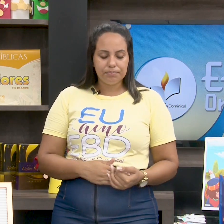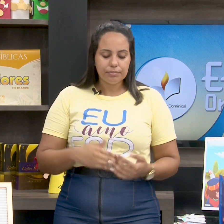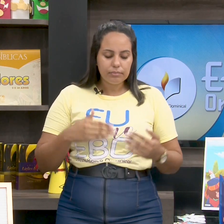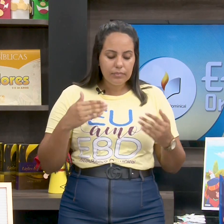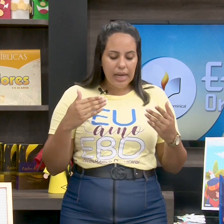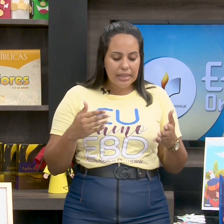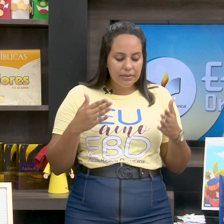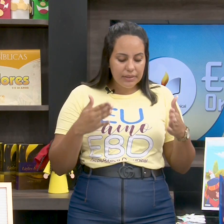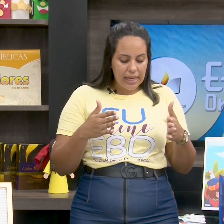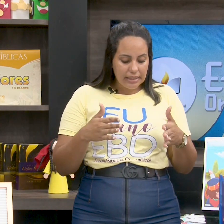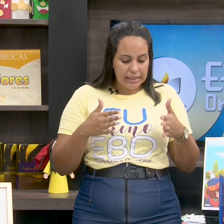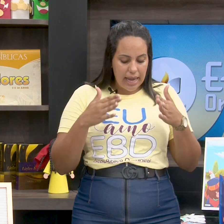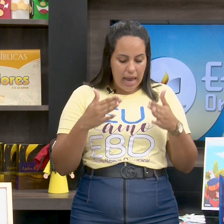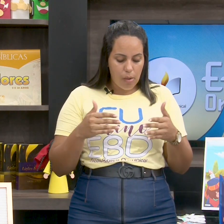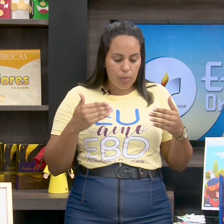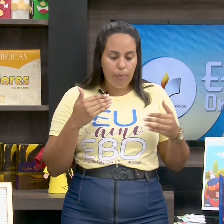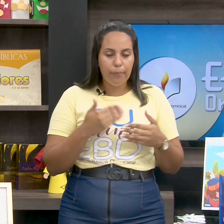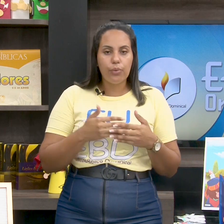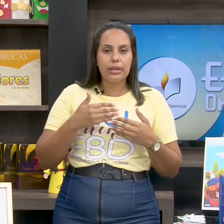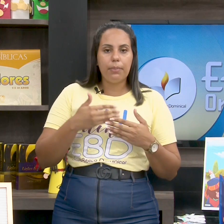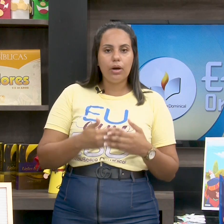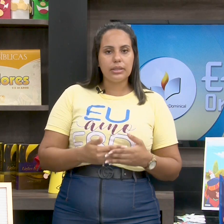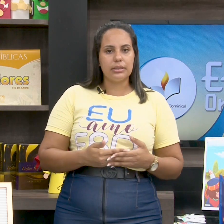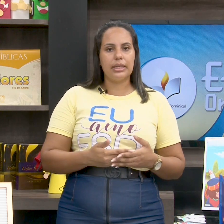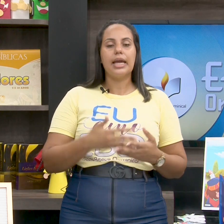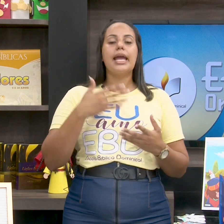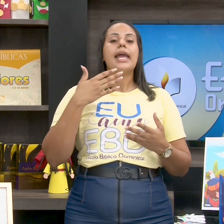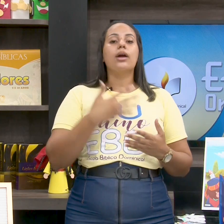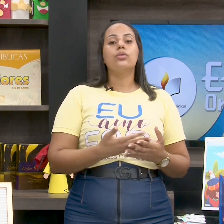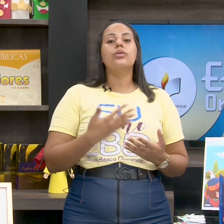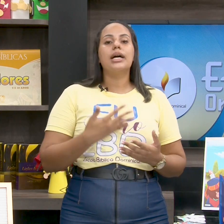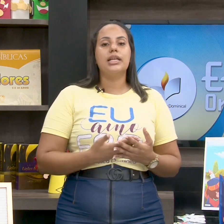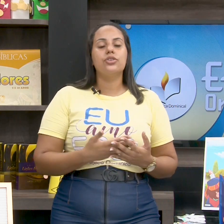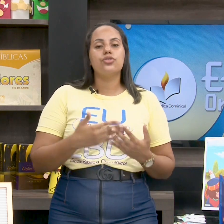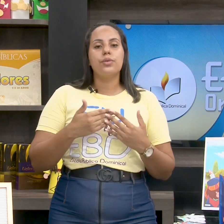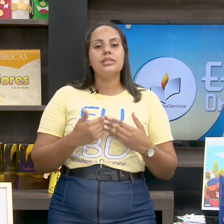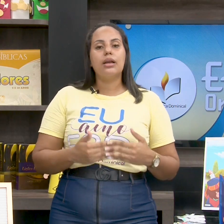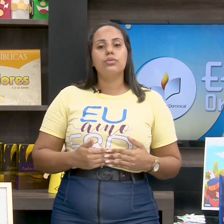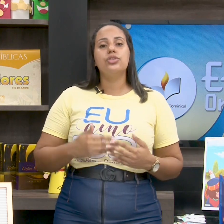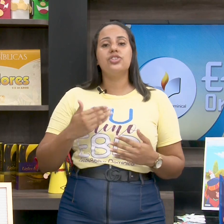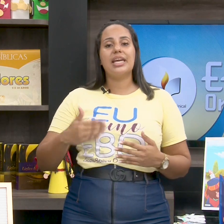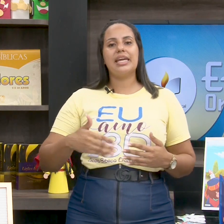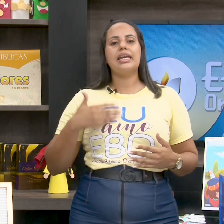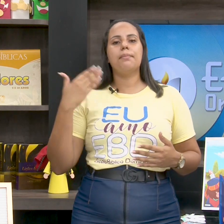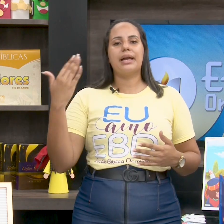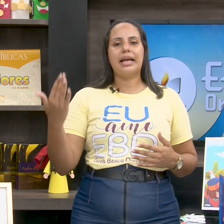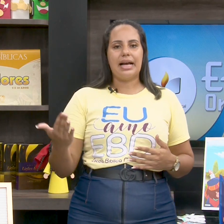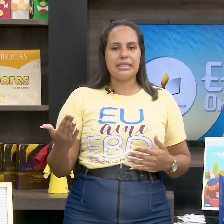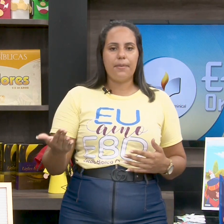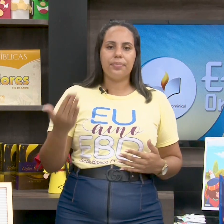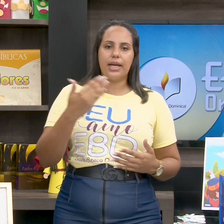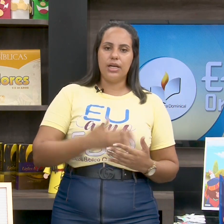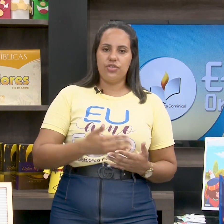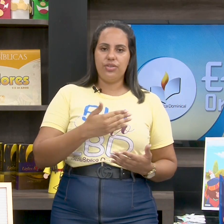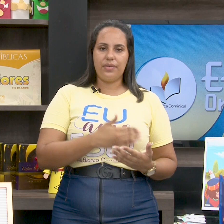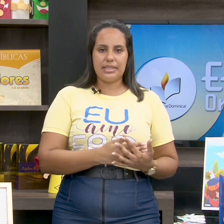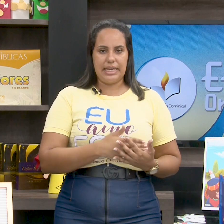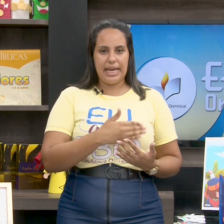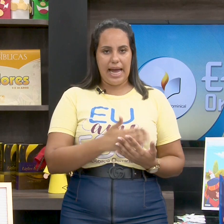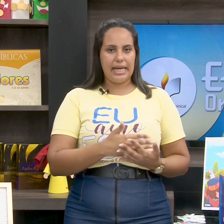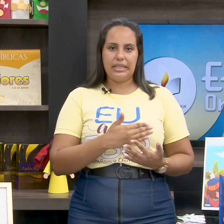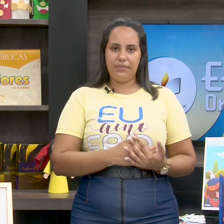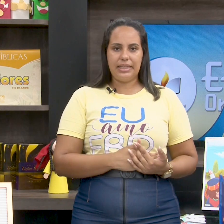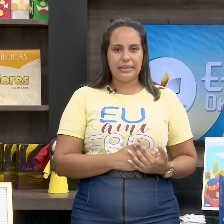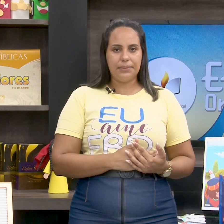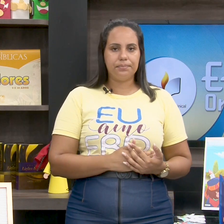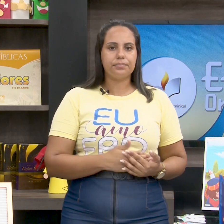atividade. Atividade é algo muito importante. Eu nunca deixo os meus alunos irem para casa antes de fazer